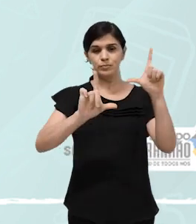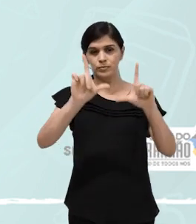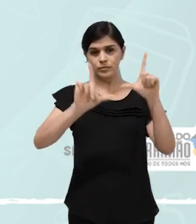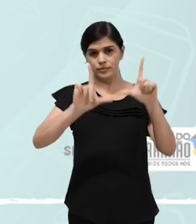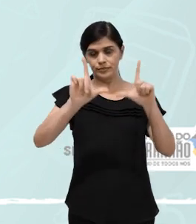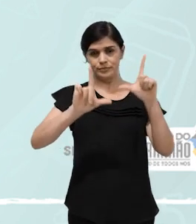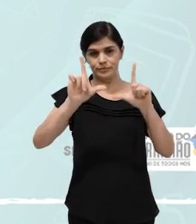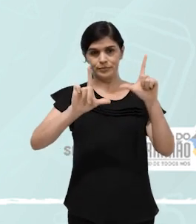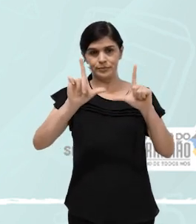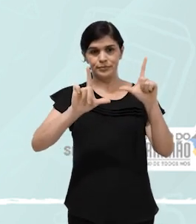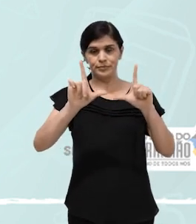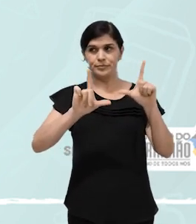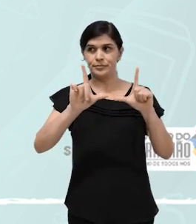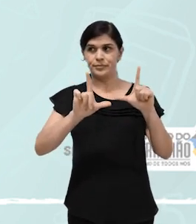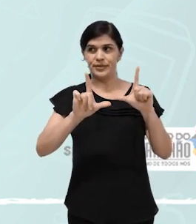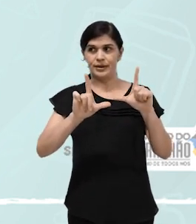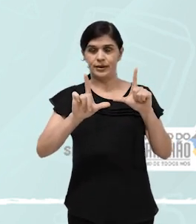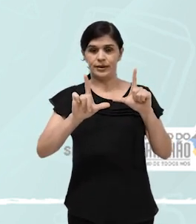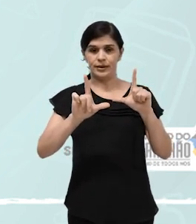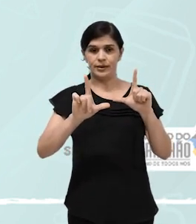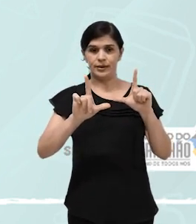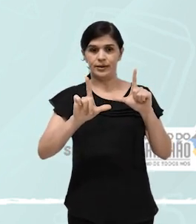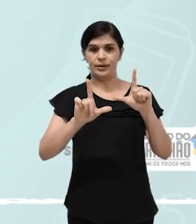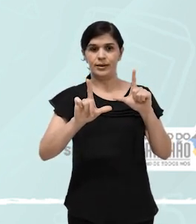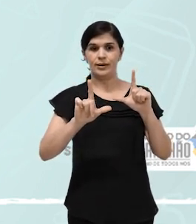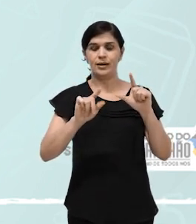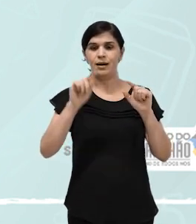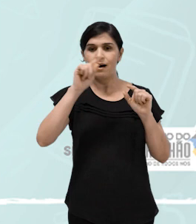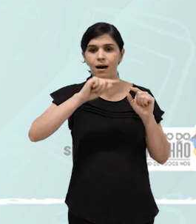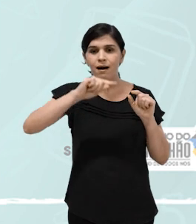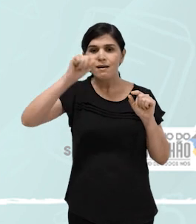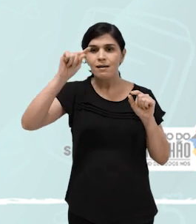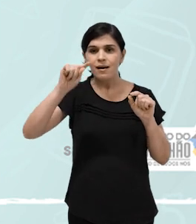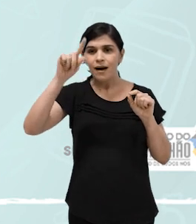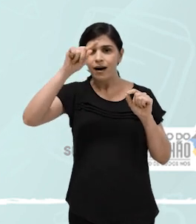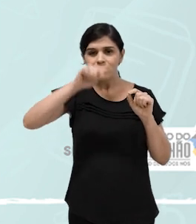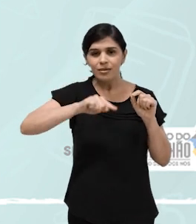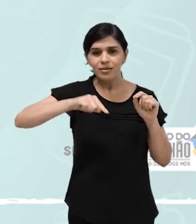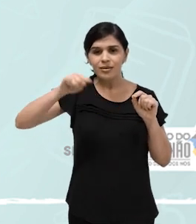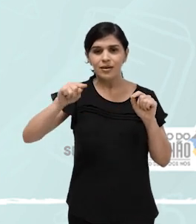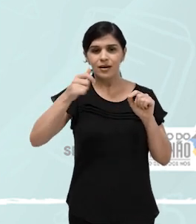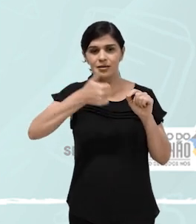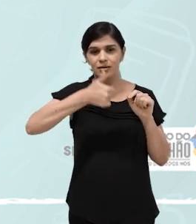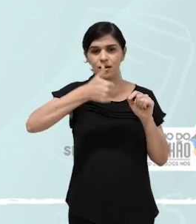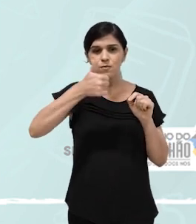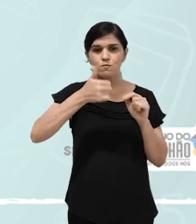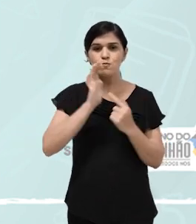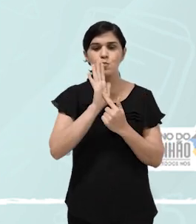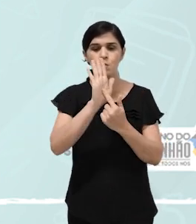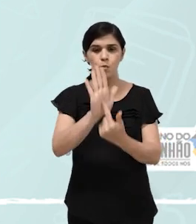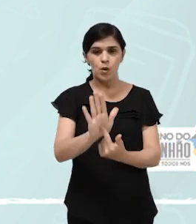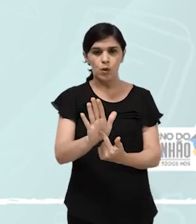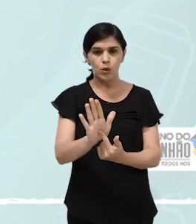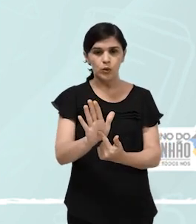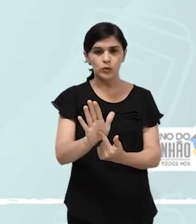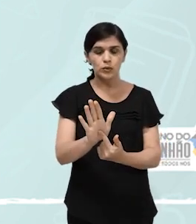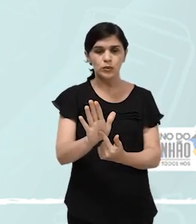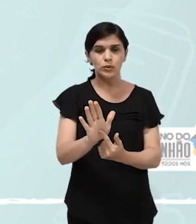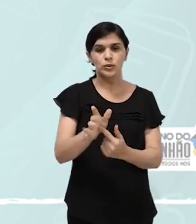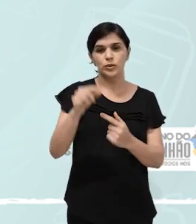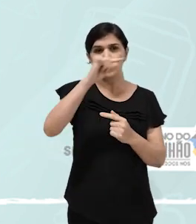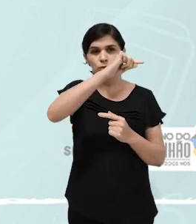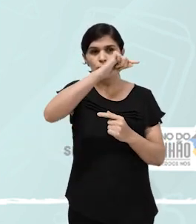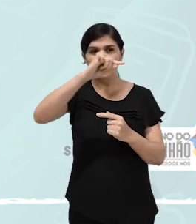1 ela indica o aumento da esquerda para a direita. E a seta 2 indica o aumento